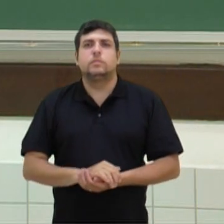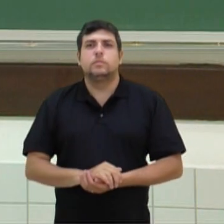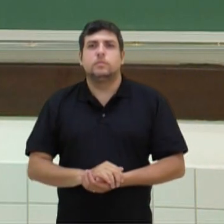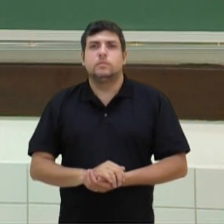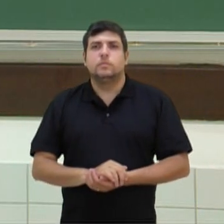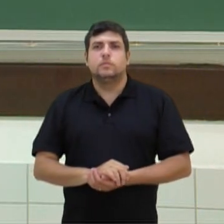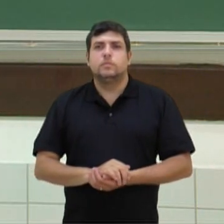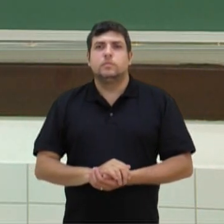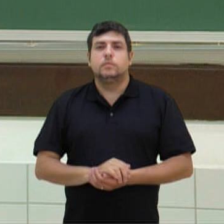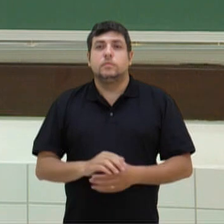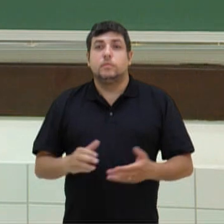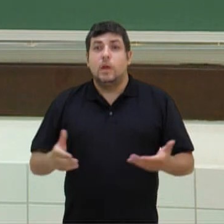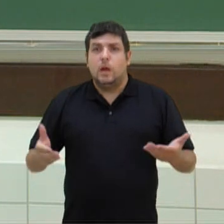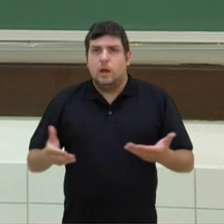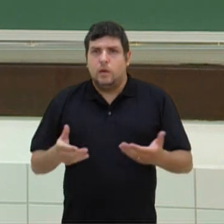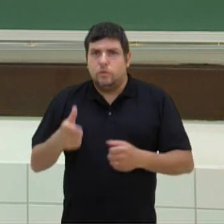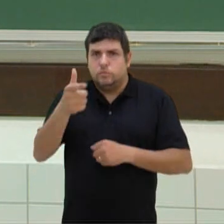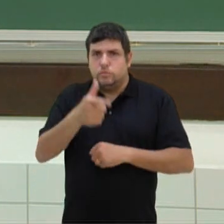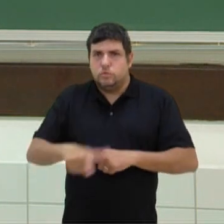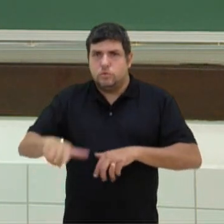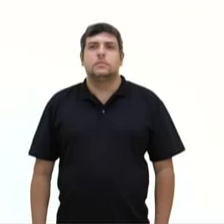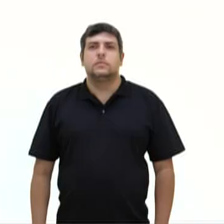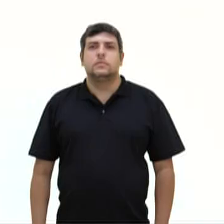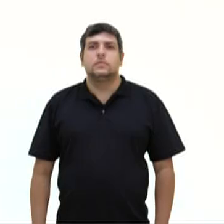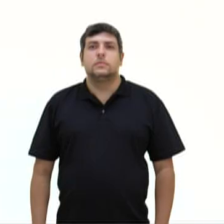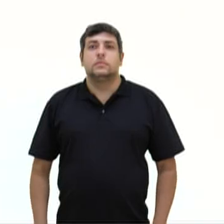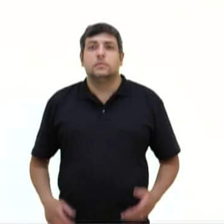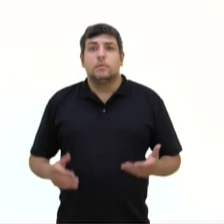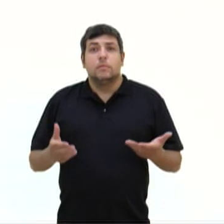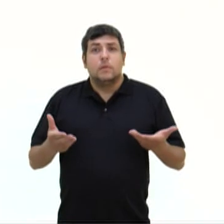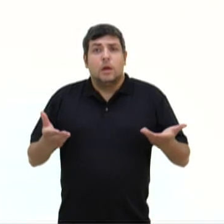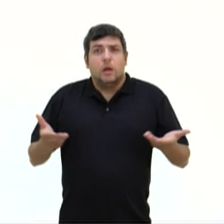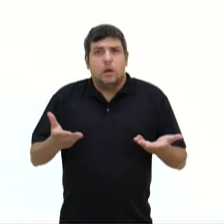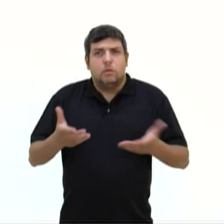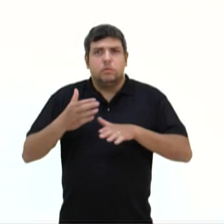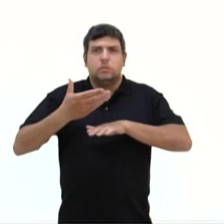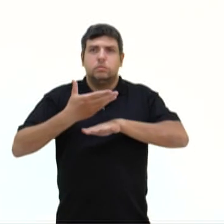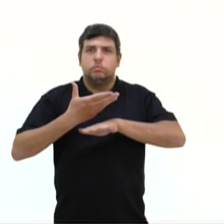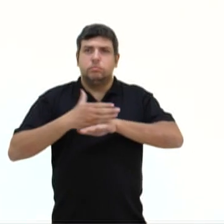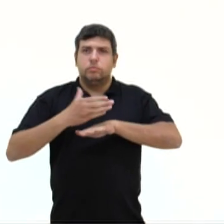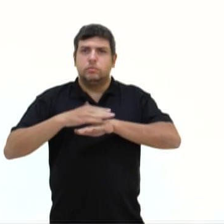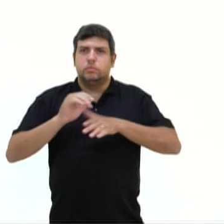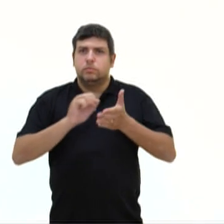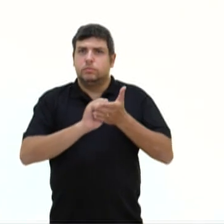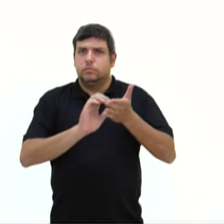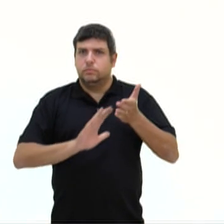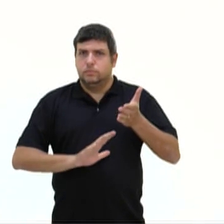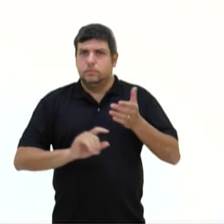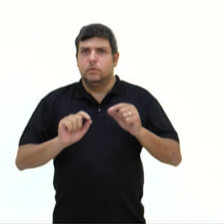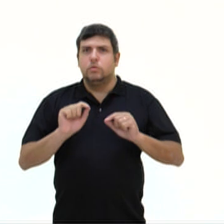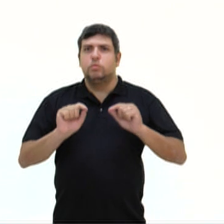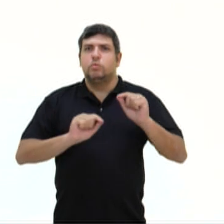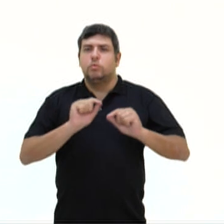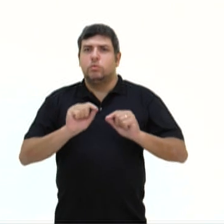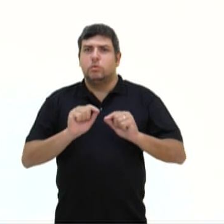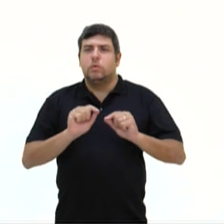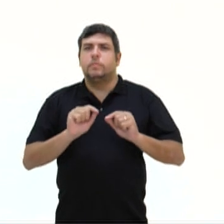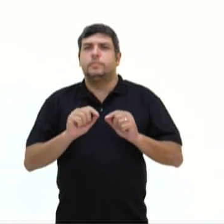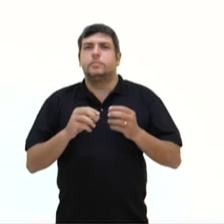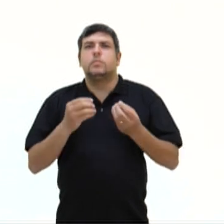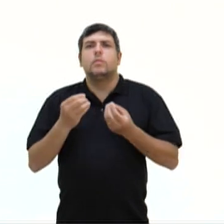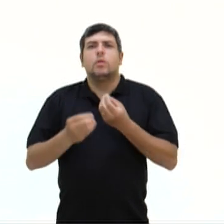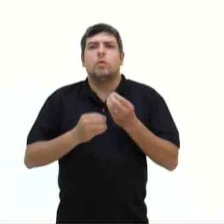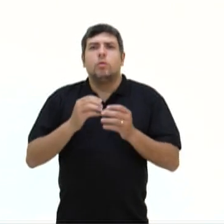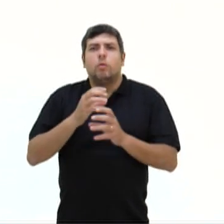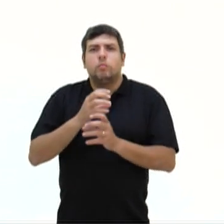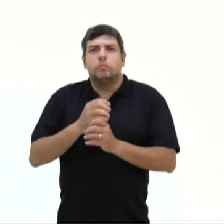ok? Então, agora mais um exercício para vocês praticarem. Nesse exercício, então, vamos lá. Uma das maneiras de se produzir cal